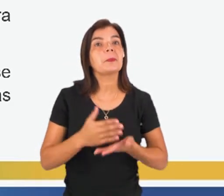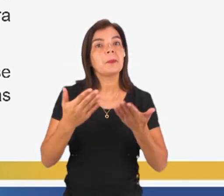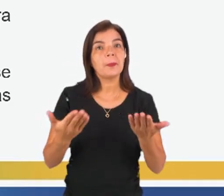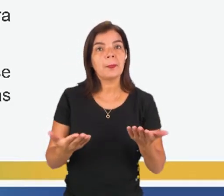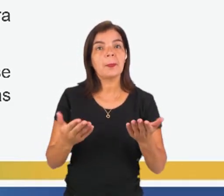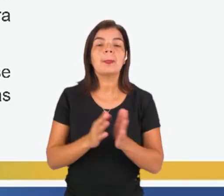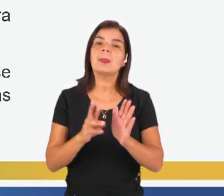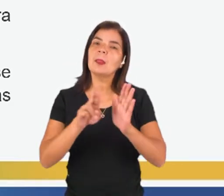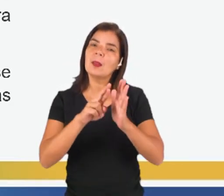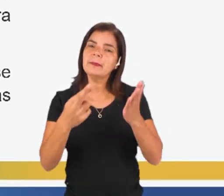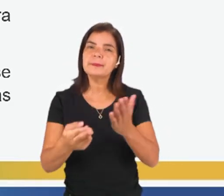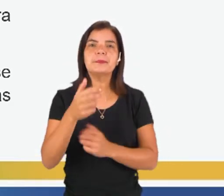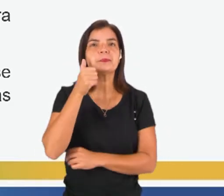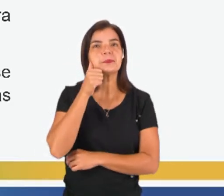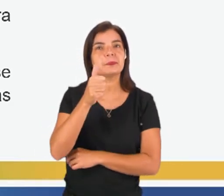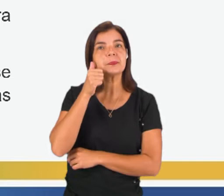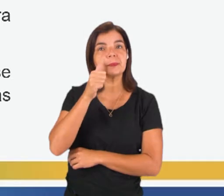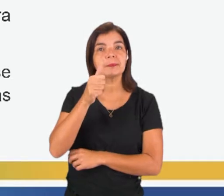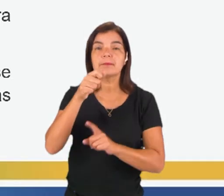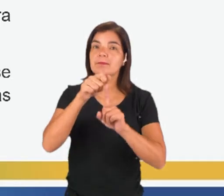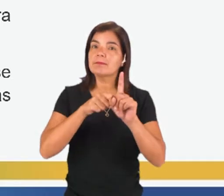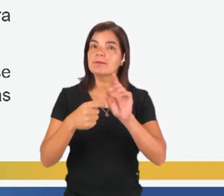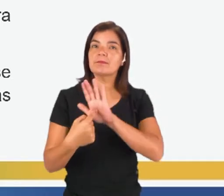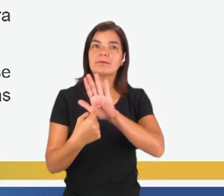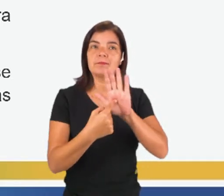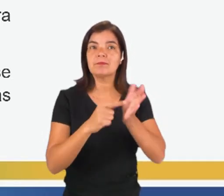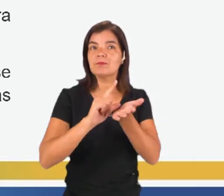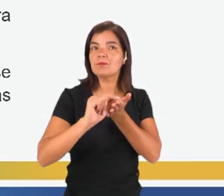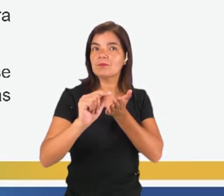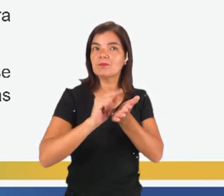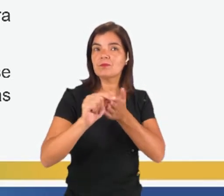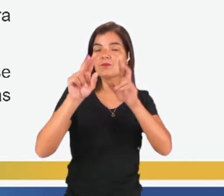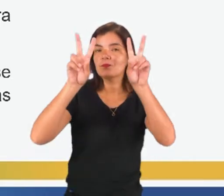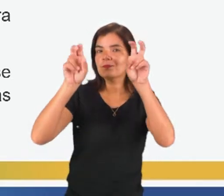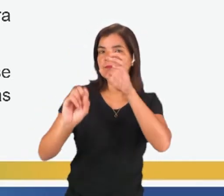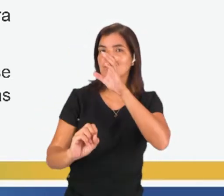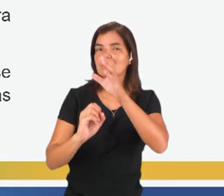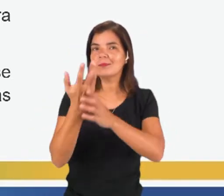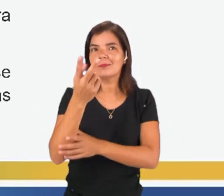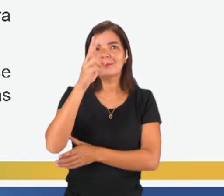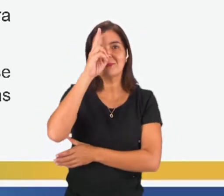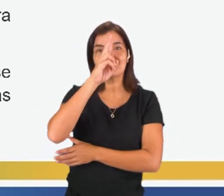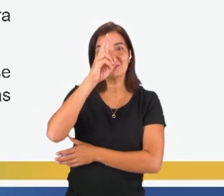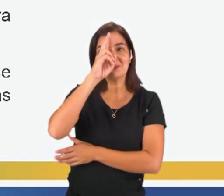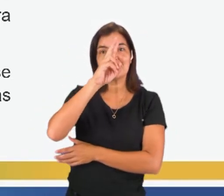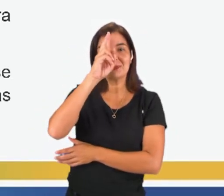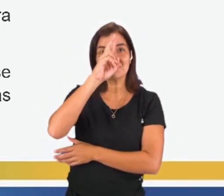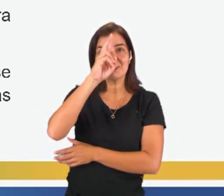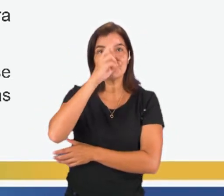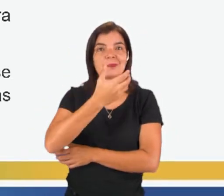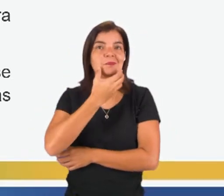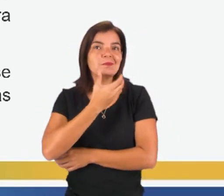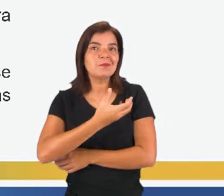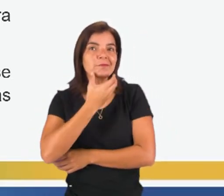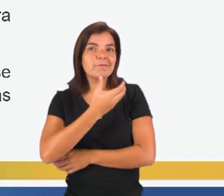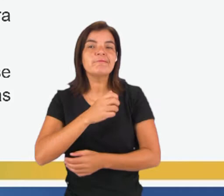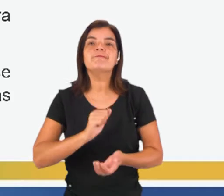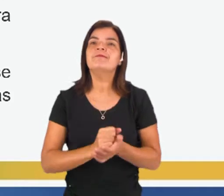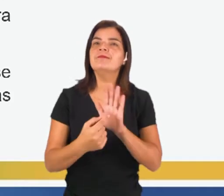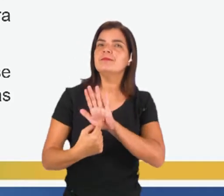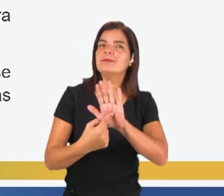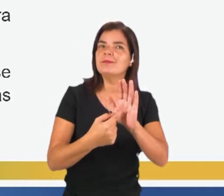conta disso, a revista feminina nesse mês apresenta um artigo sobre a origem e história do